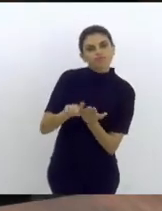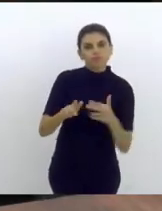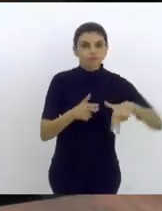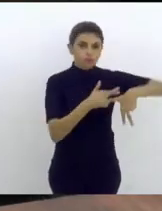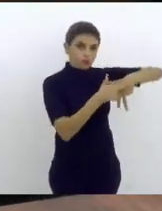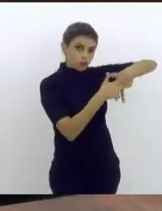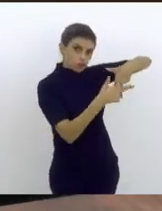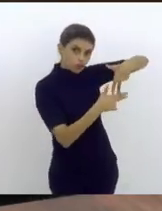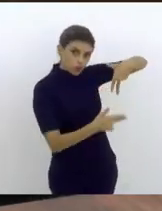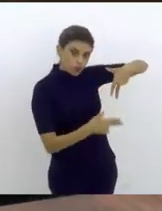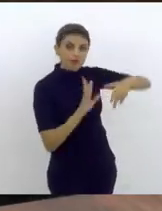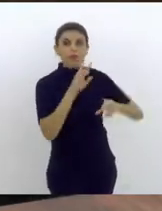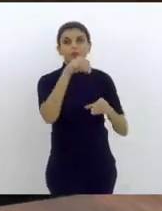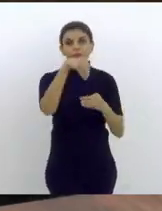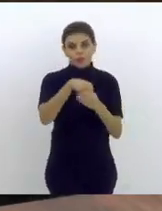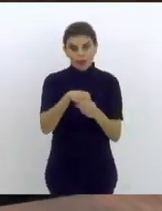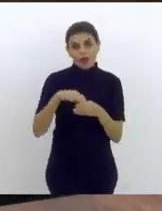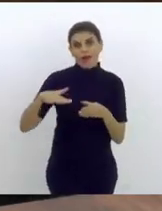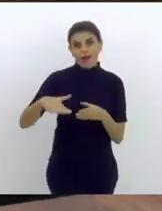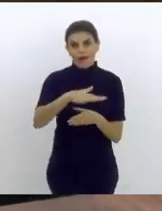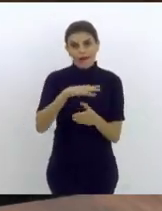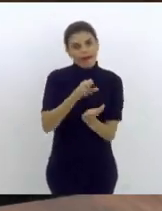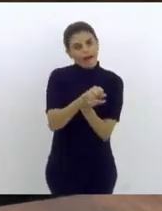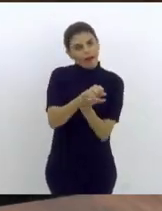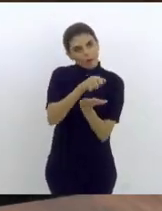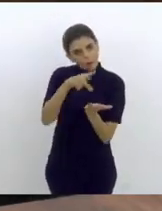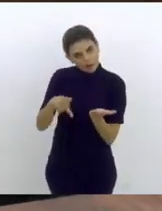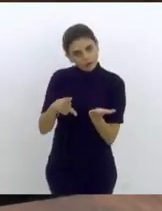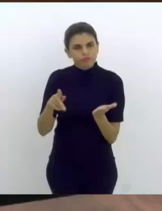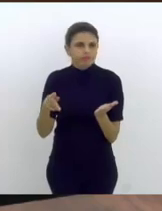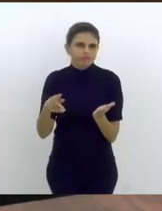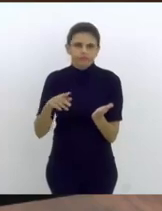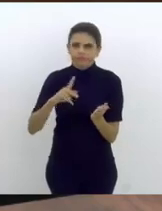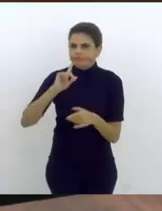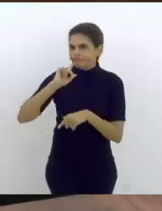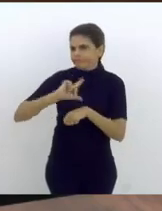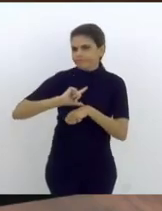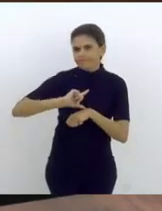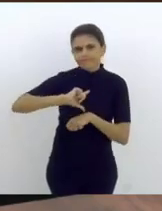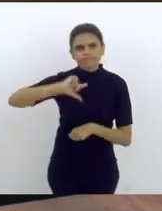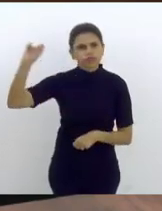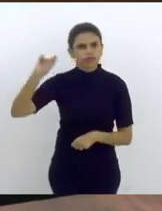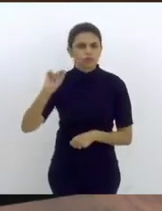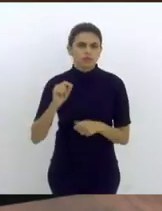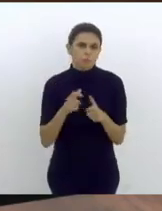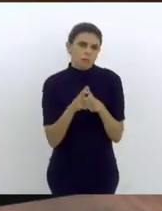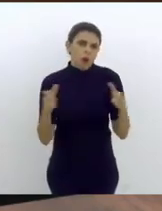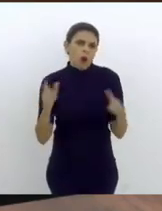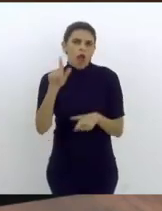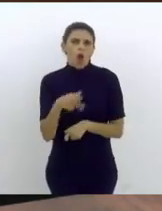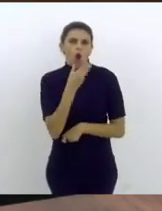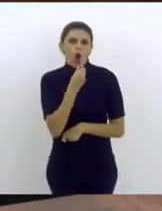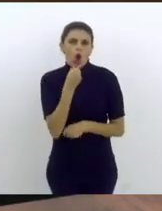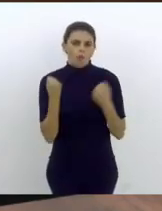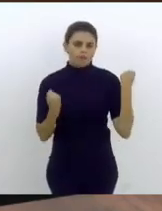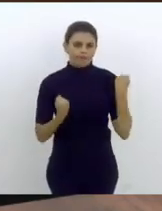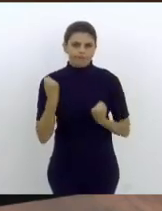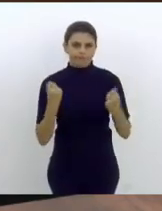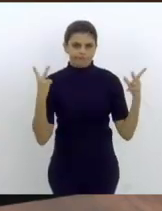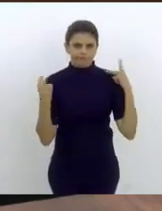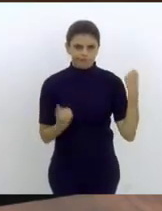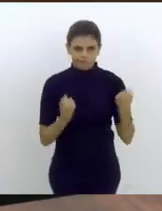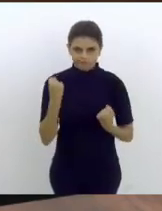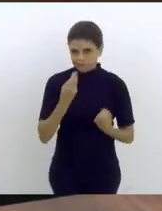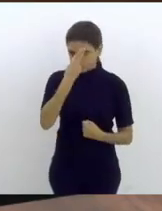gênero dentro do ramo que já é predominantemente masculino é importante dizer que no Rio de